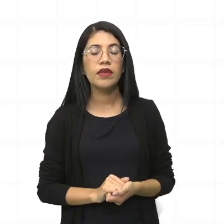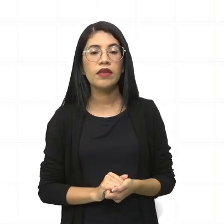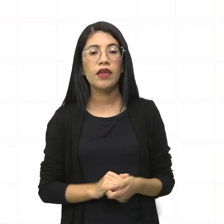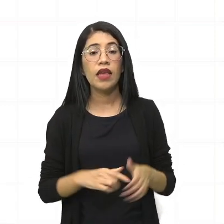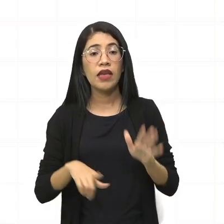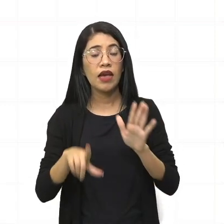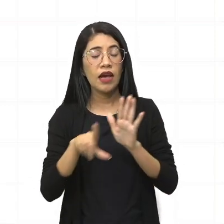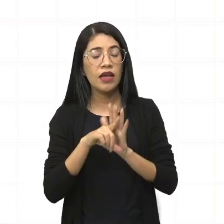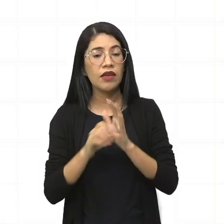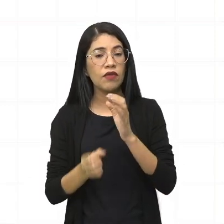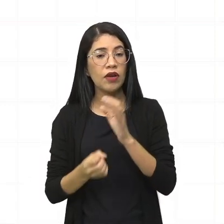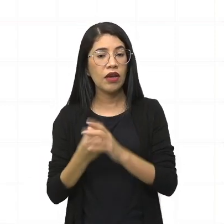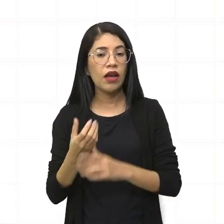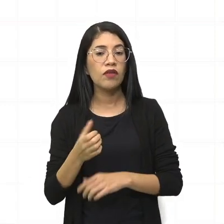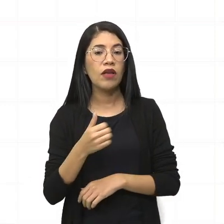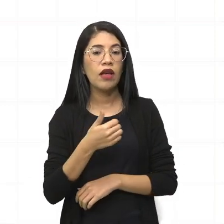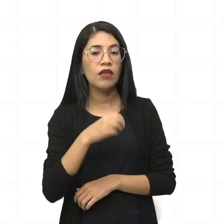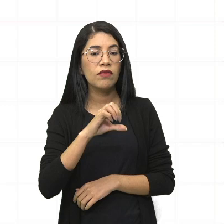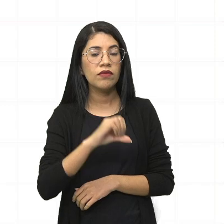Lei